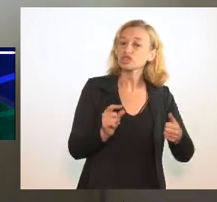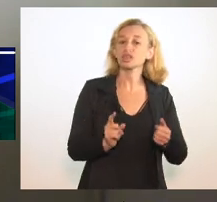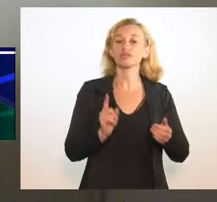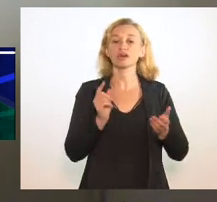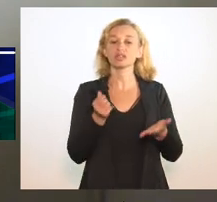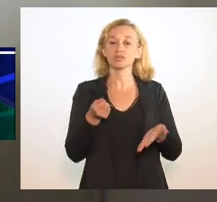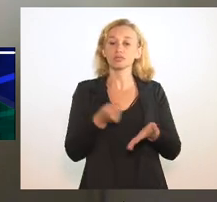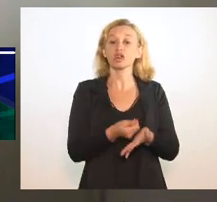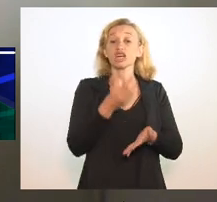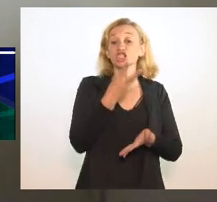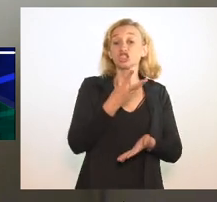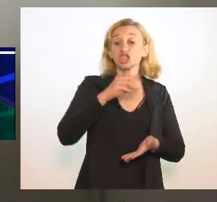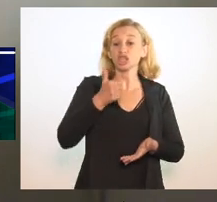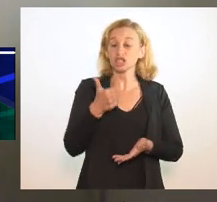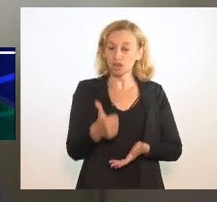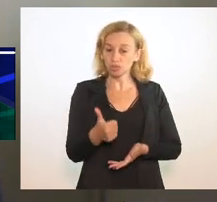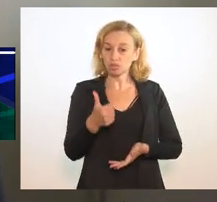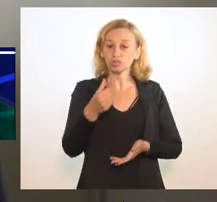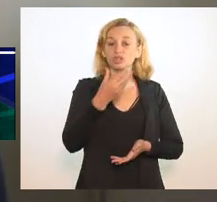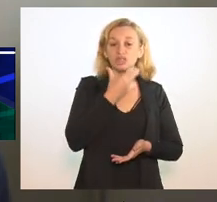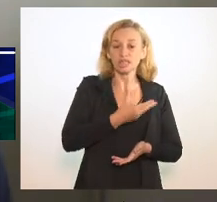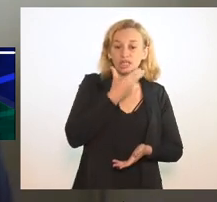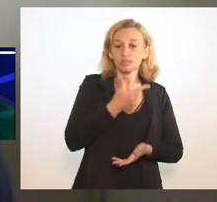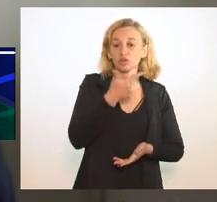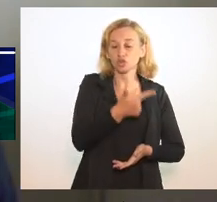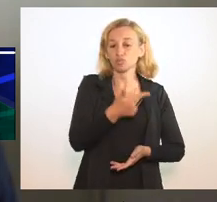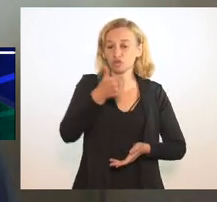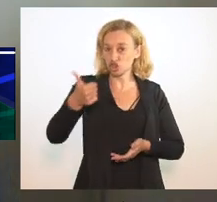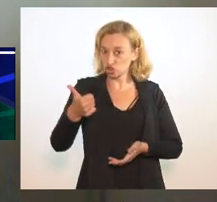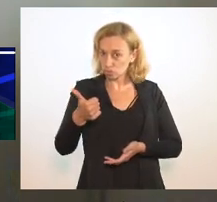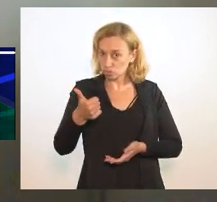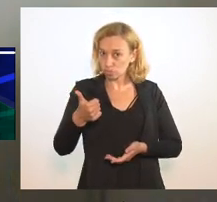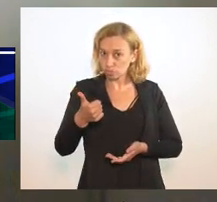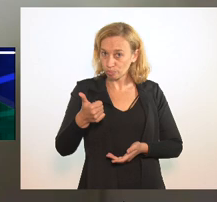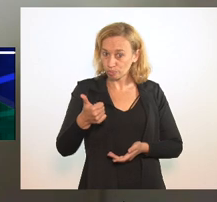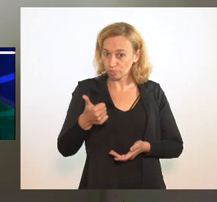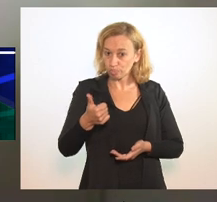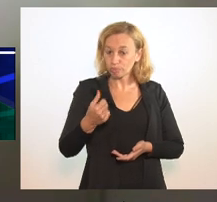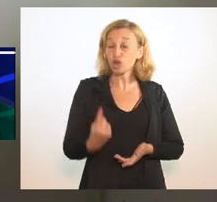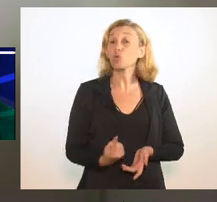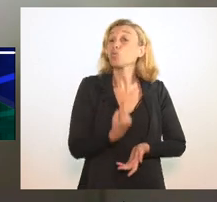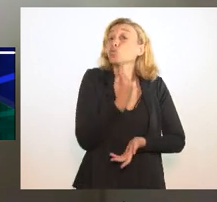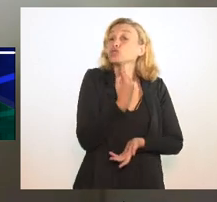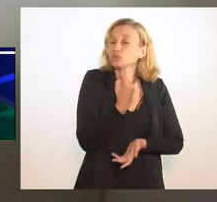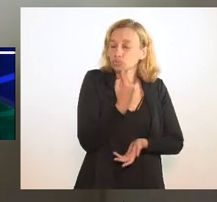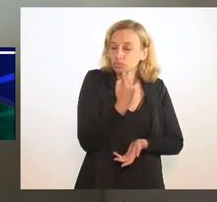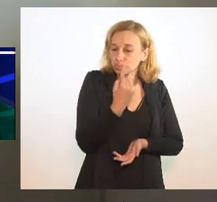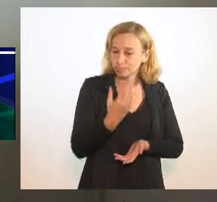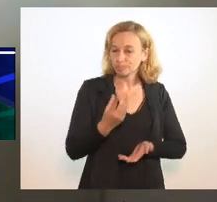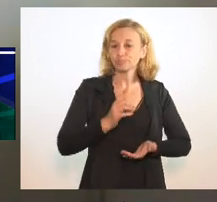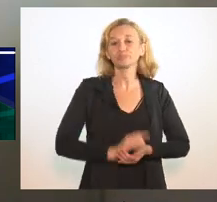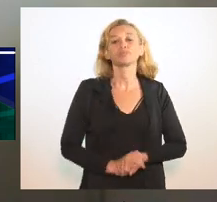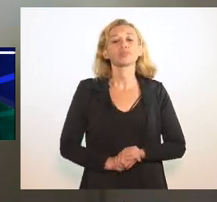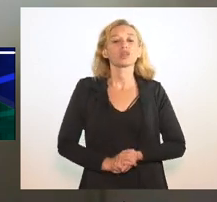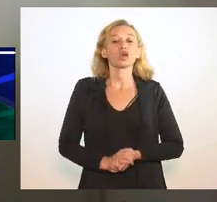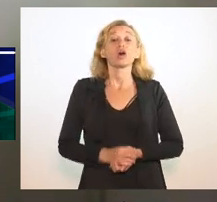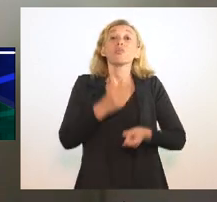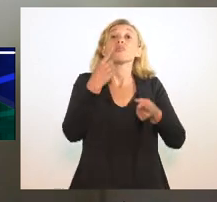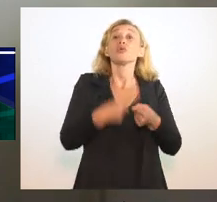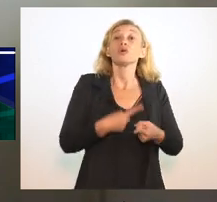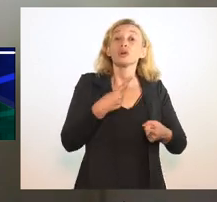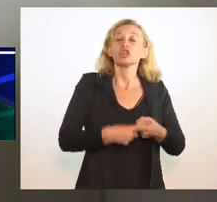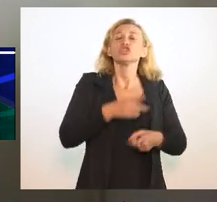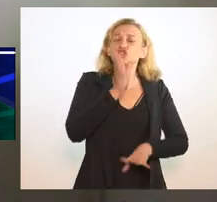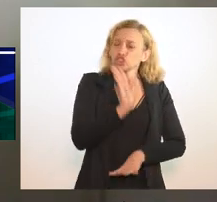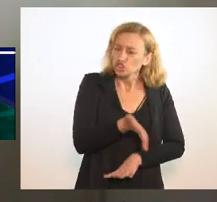em 31 de dezembro de 2021. É única e exclusivamente. Porque